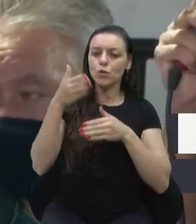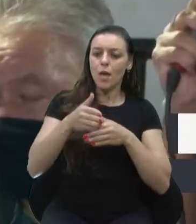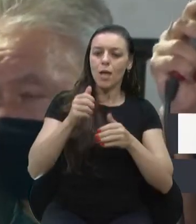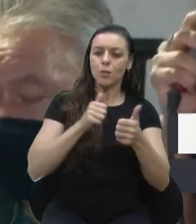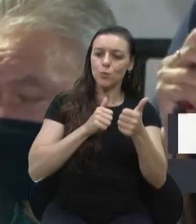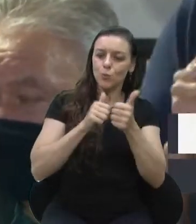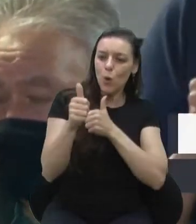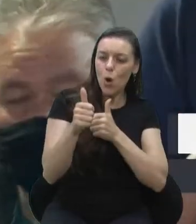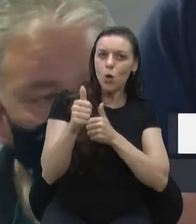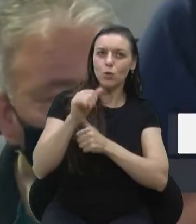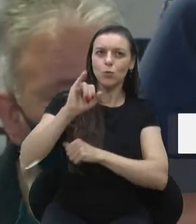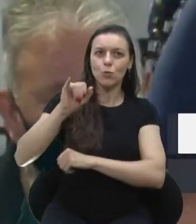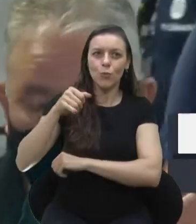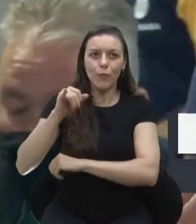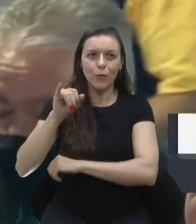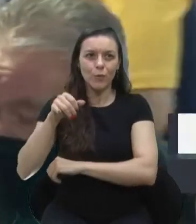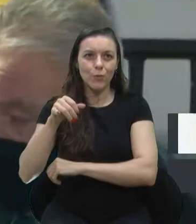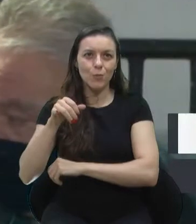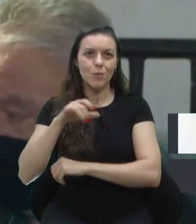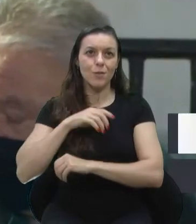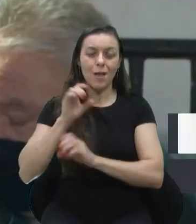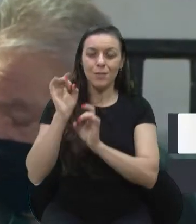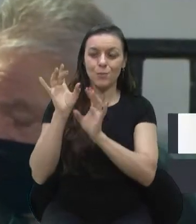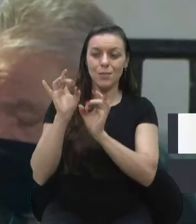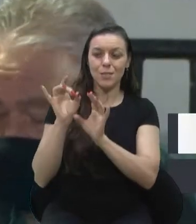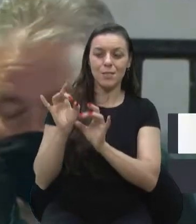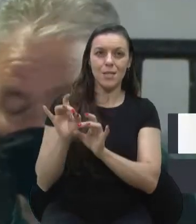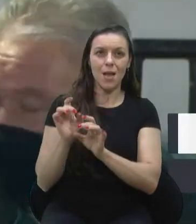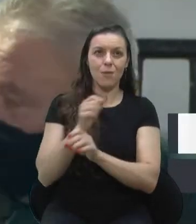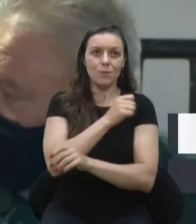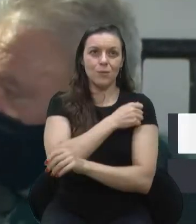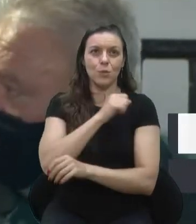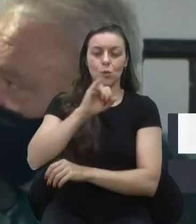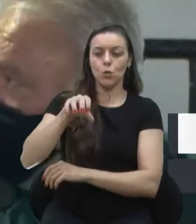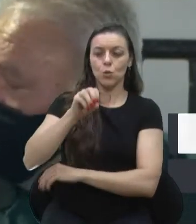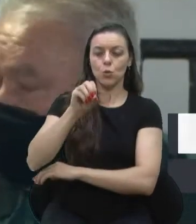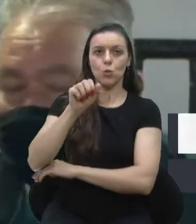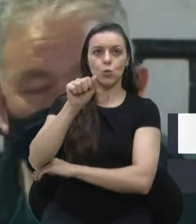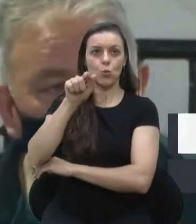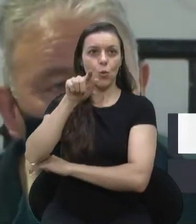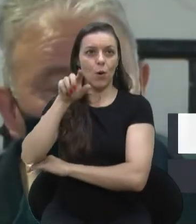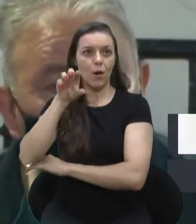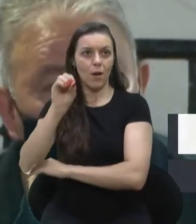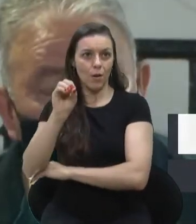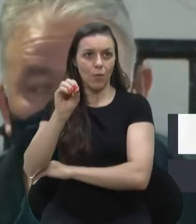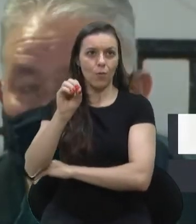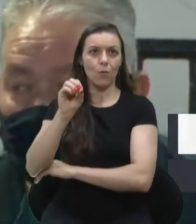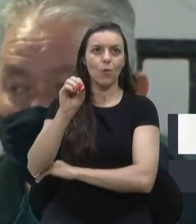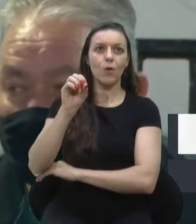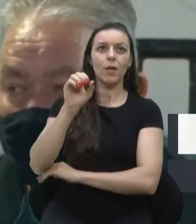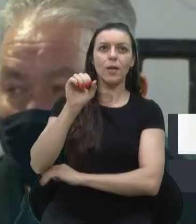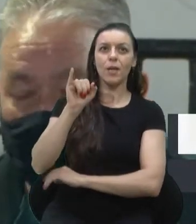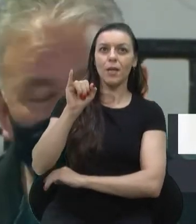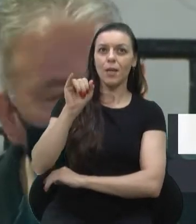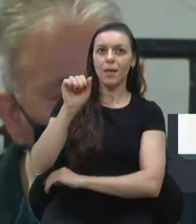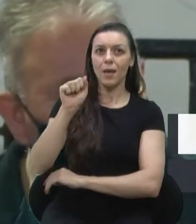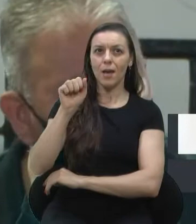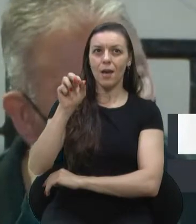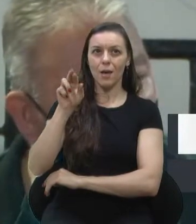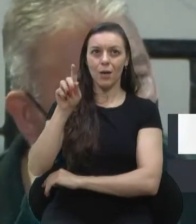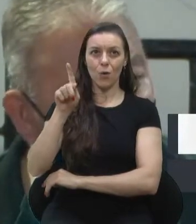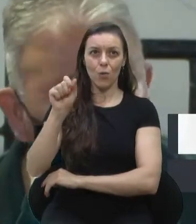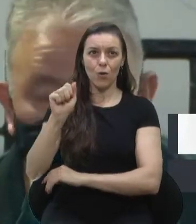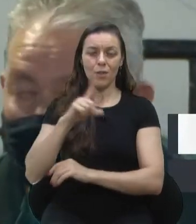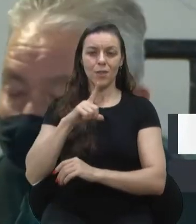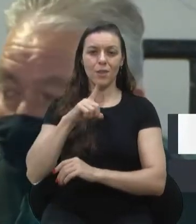juventude, que é um voto em especial para os estudantes João Vitor Grassi e para o Iago Luiz Batassini. Eles são do ensino médio do